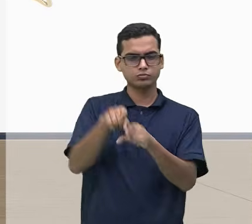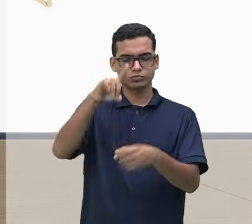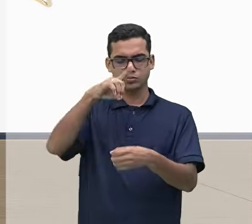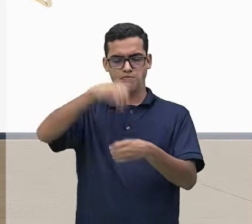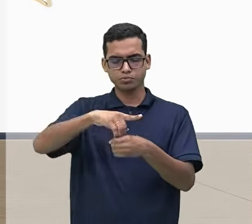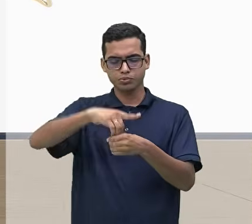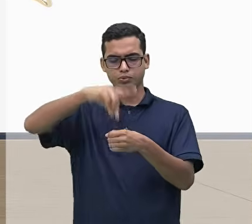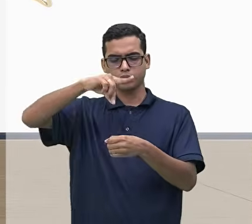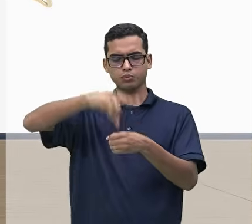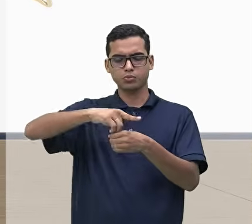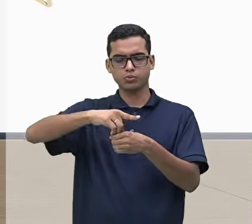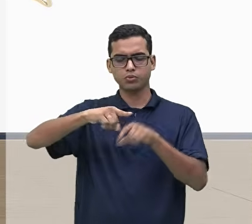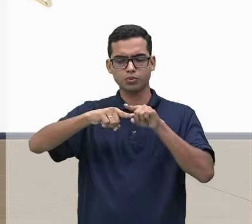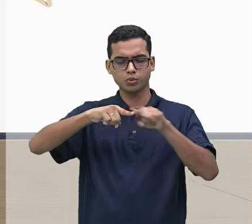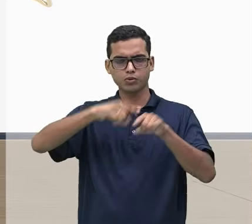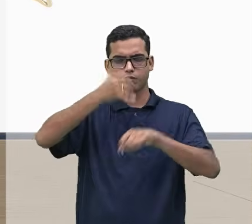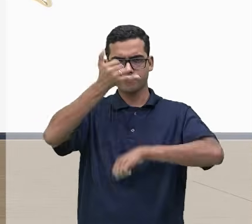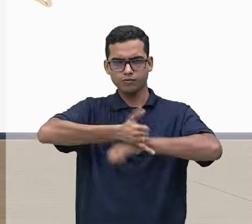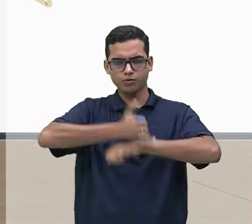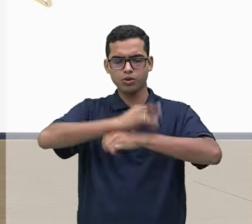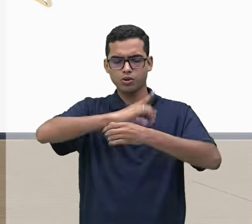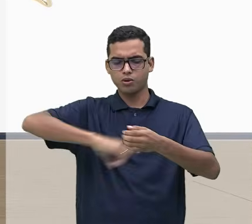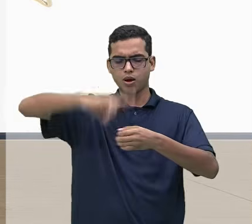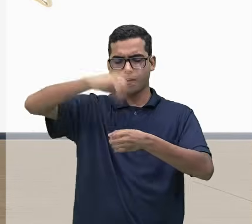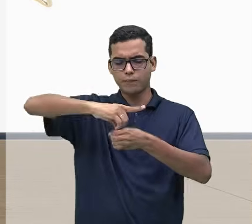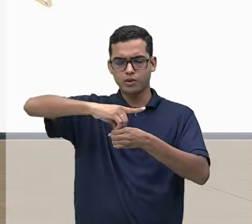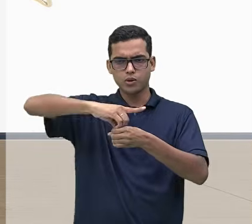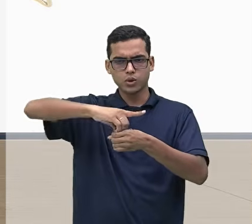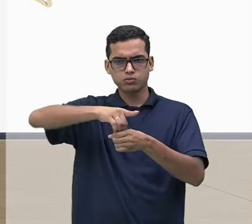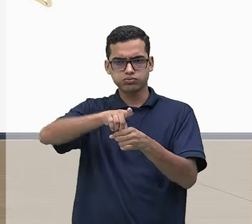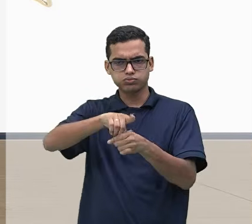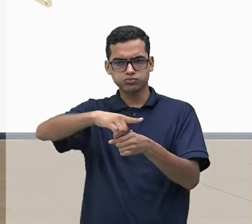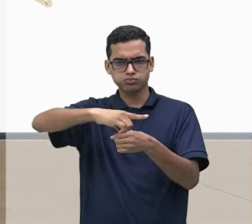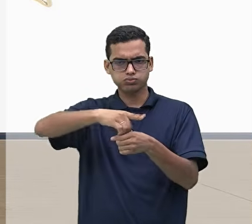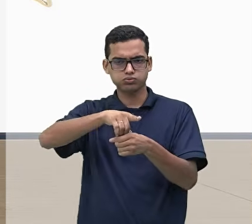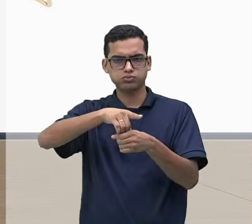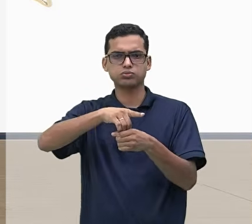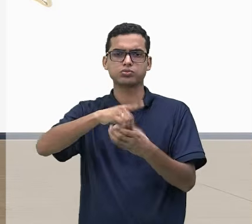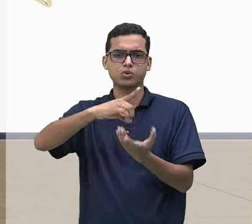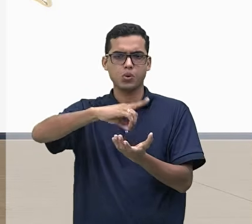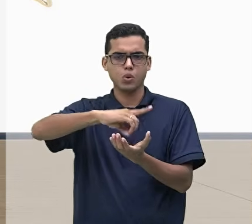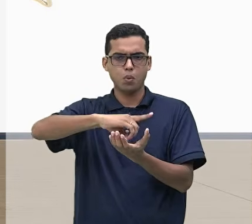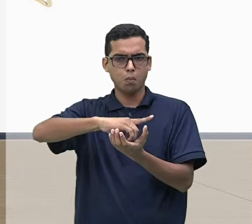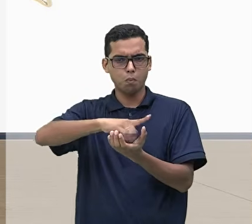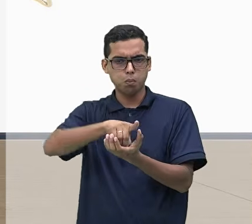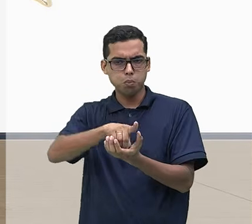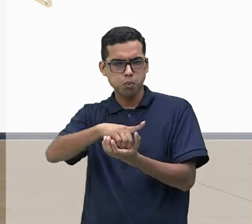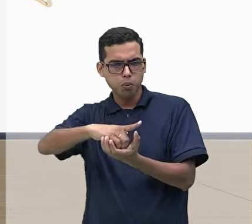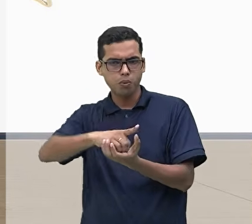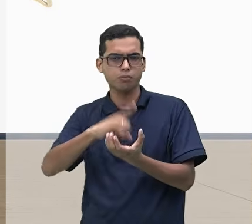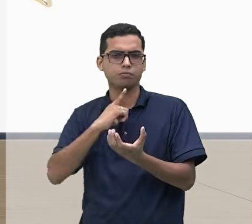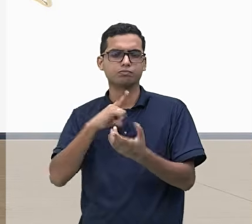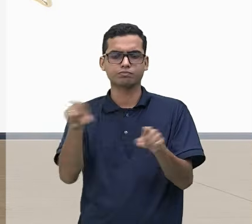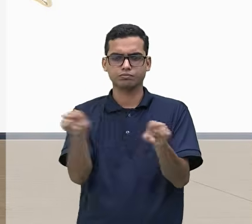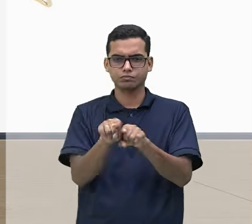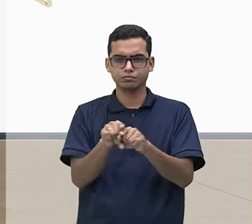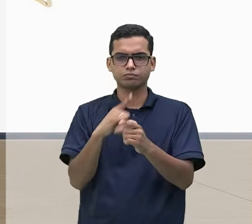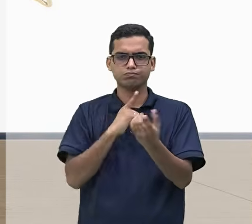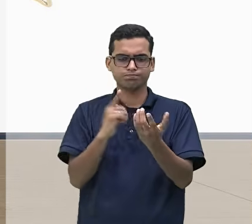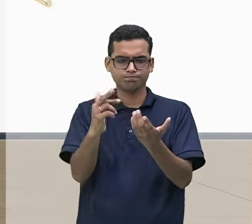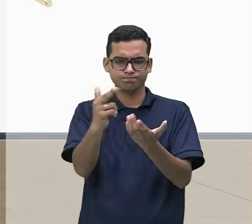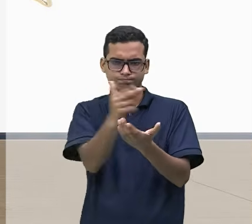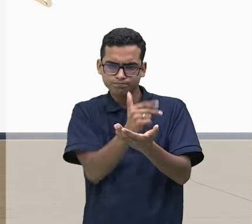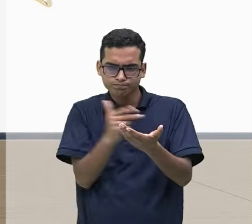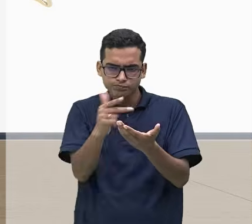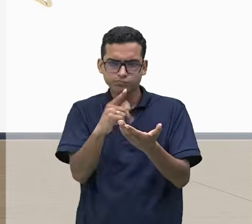que acaba girando ali sobre o eixo e um mostrador, tá? No qual ela vai estar desenhada ali, nós vamos colocar as rosas